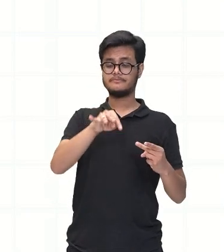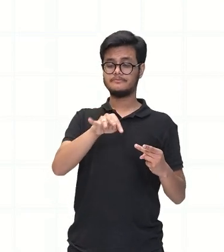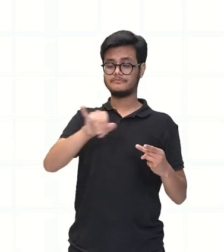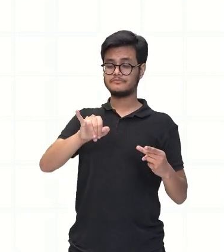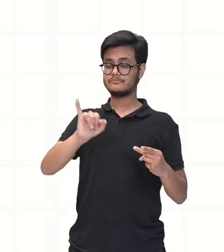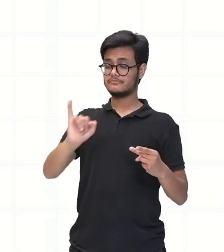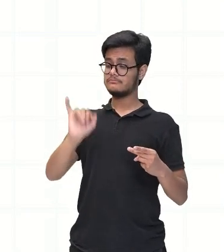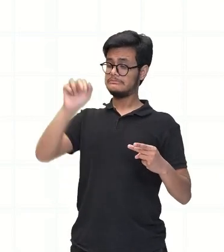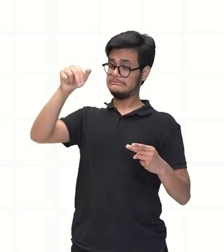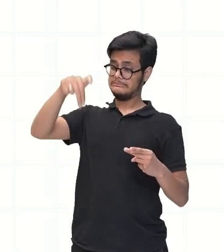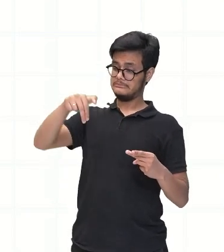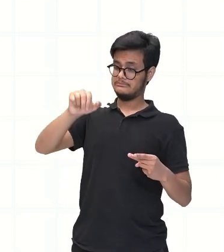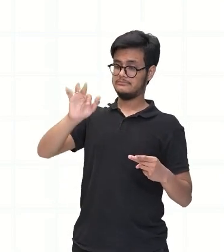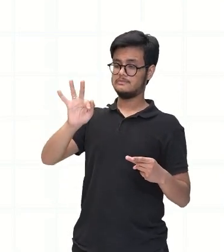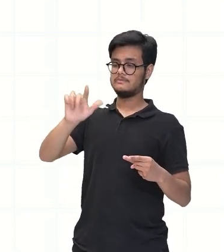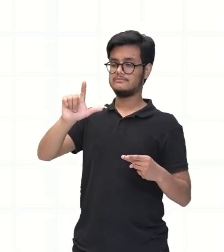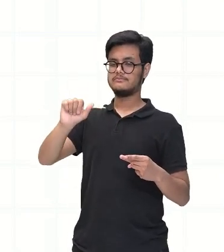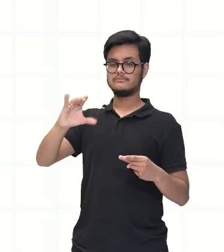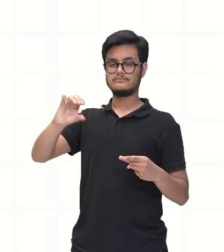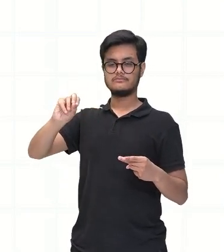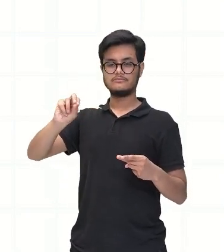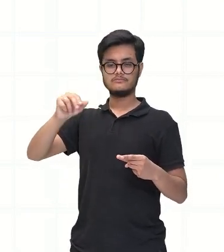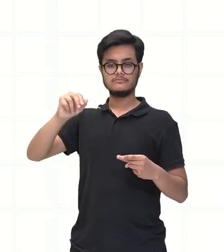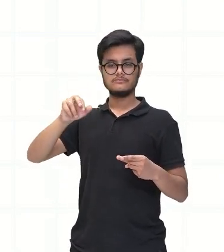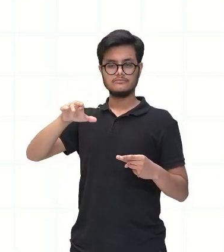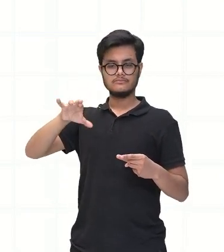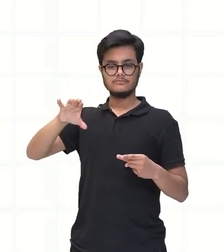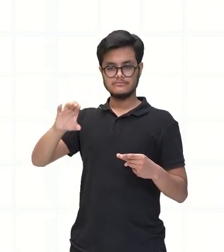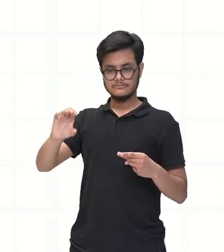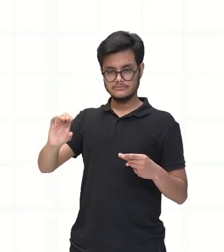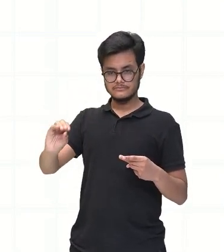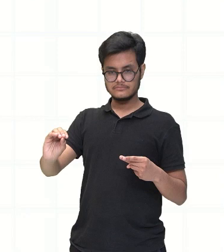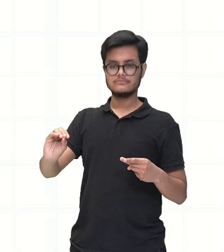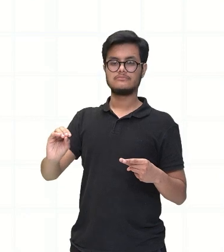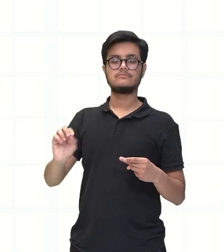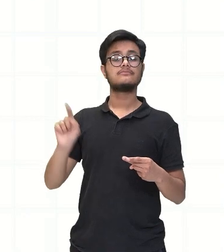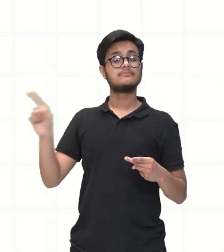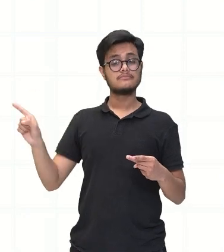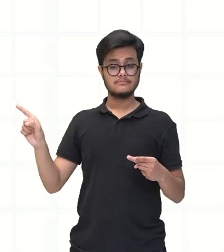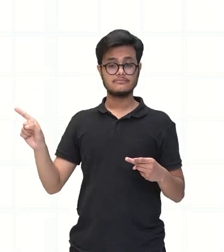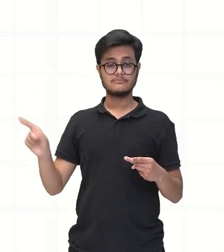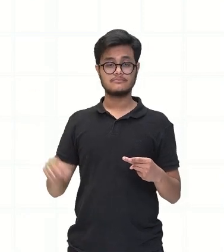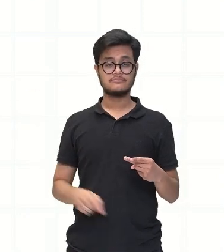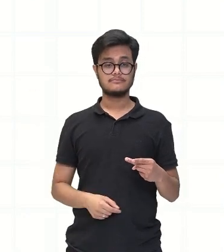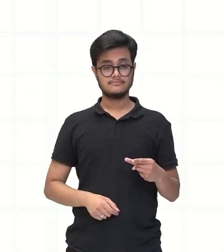no anti, todas com o mesmo prefixo, ó.